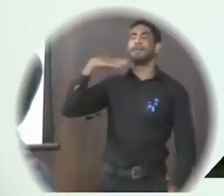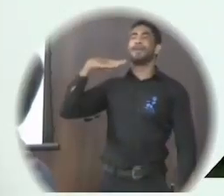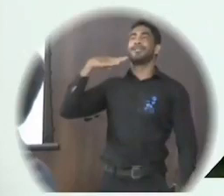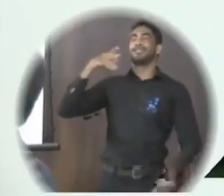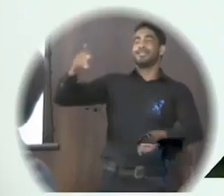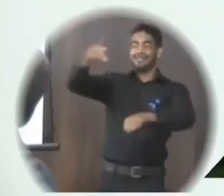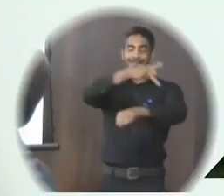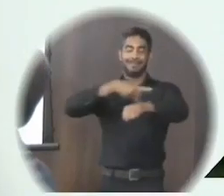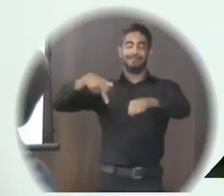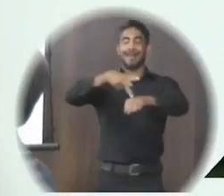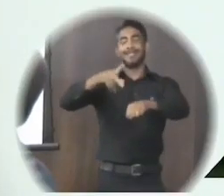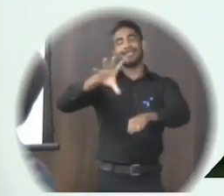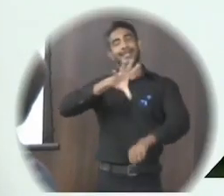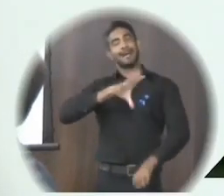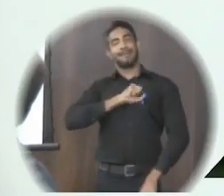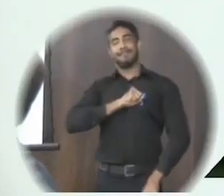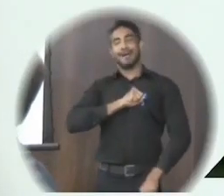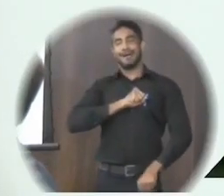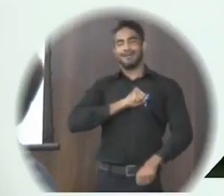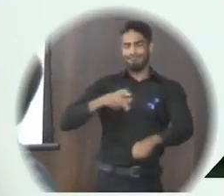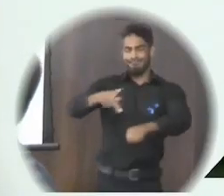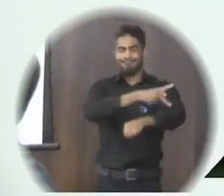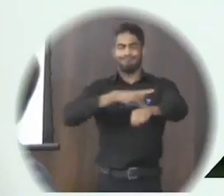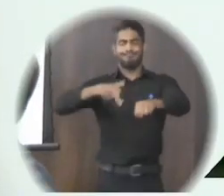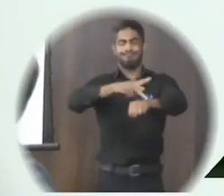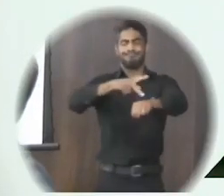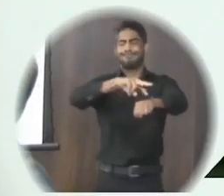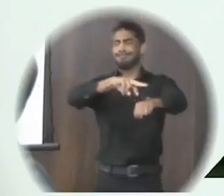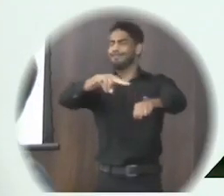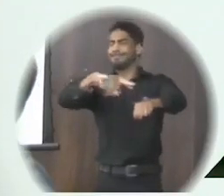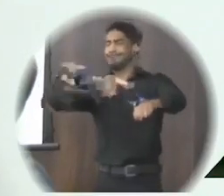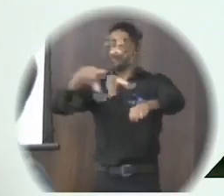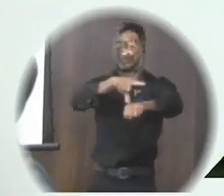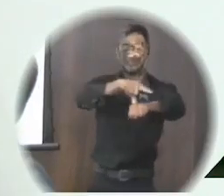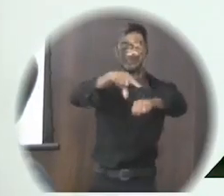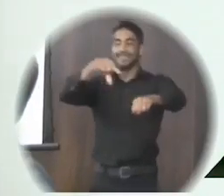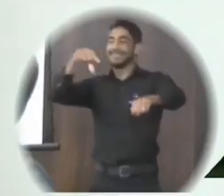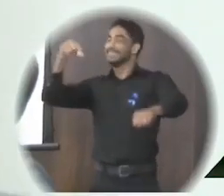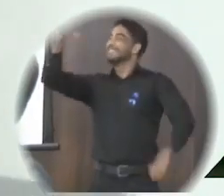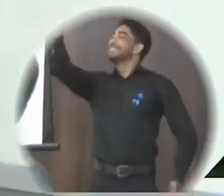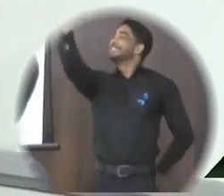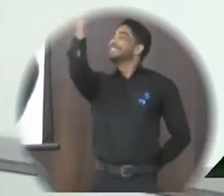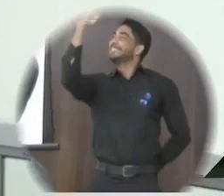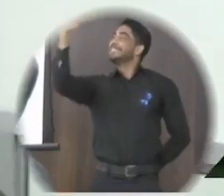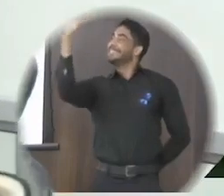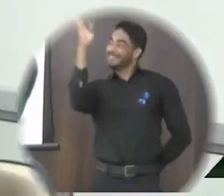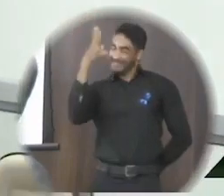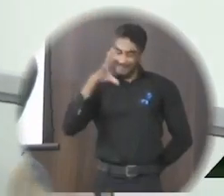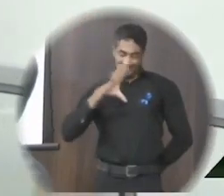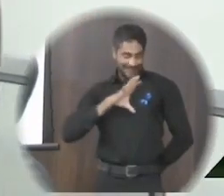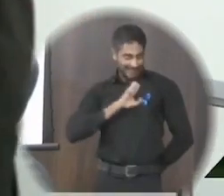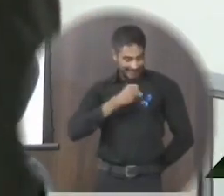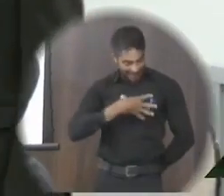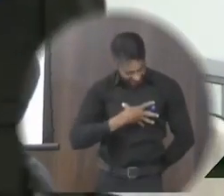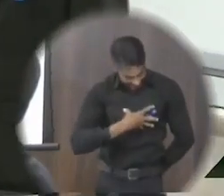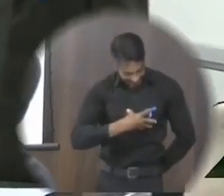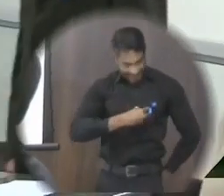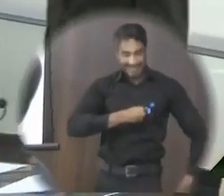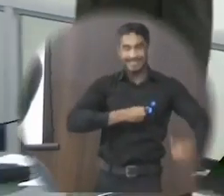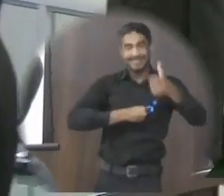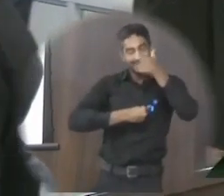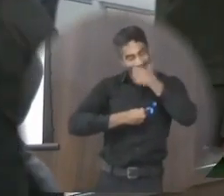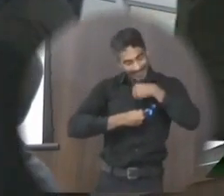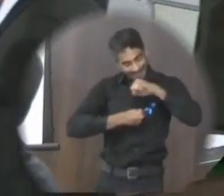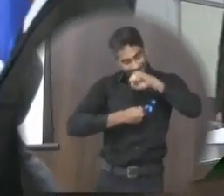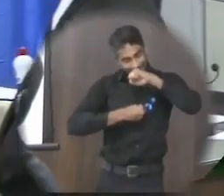morte. Terra morada, entre outras duas lutas, a pátria amada, os filhos